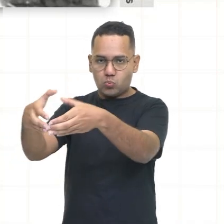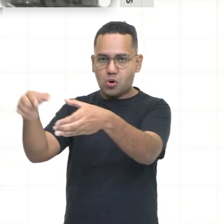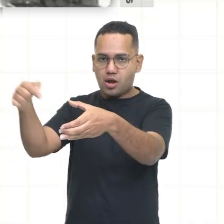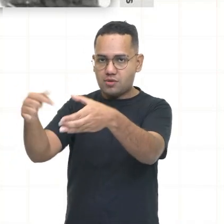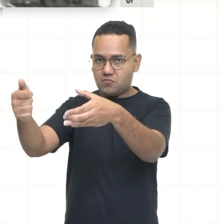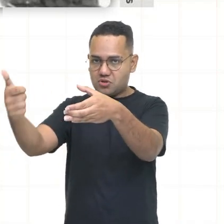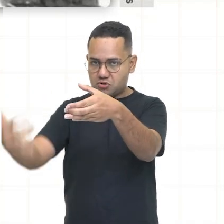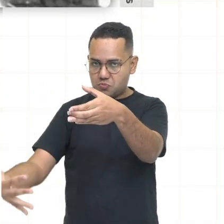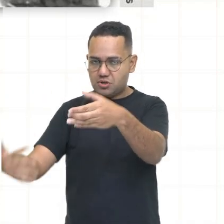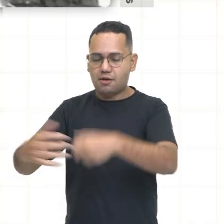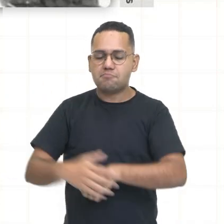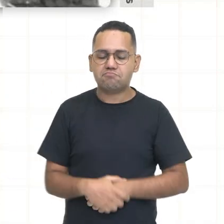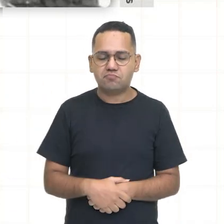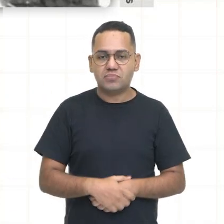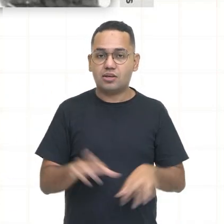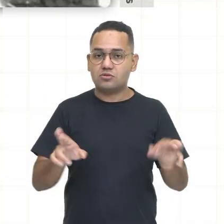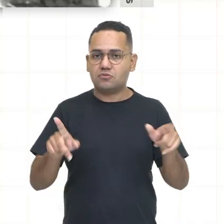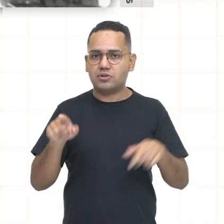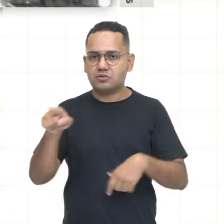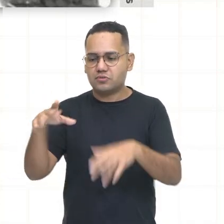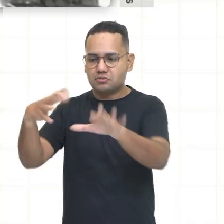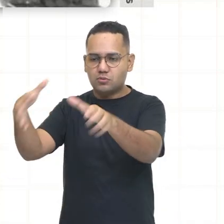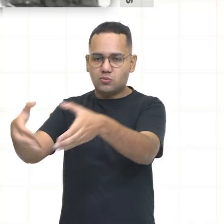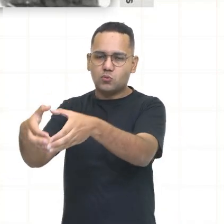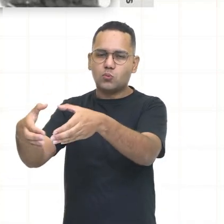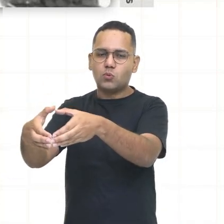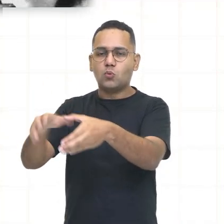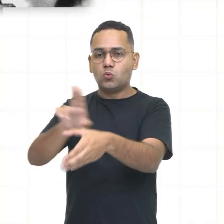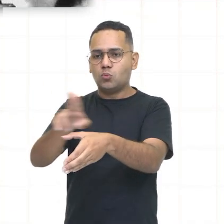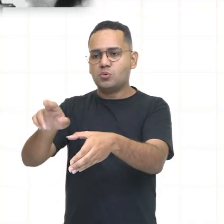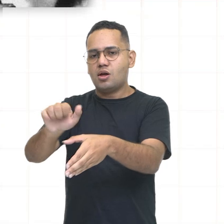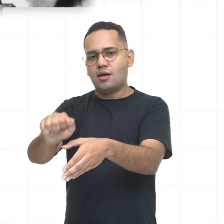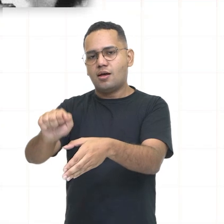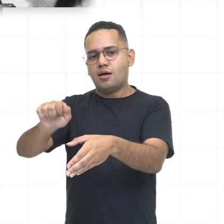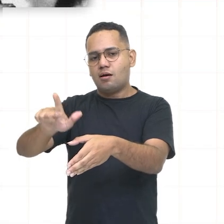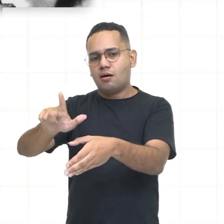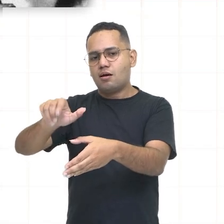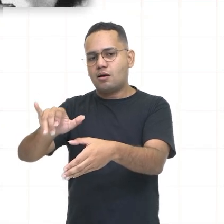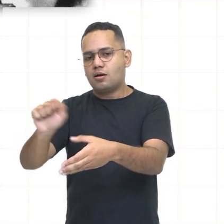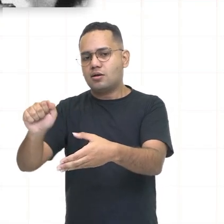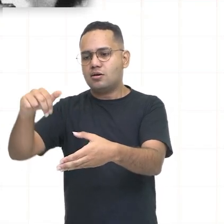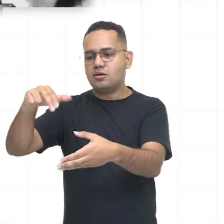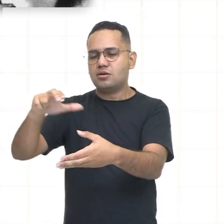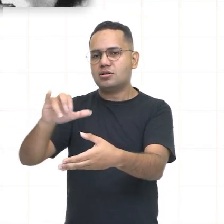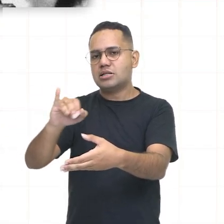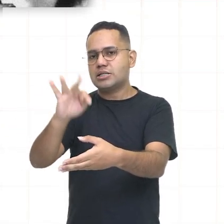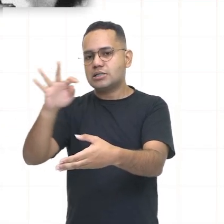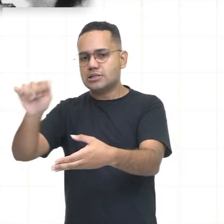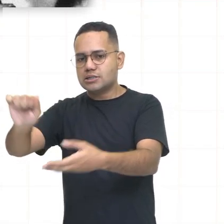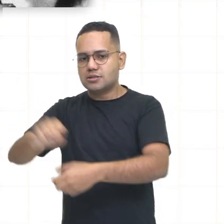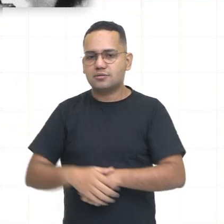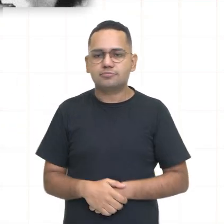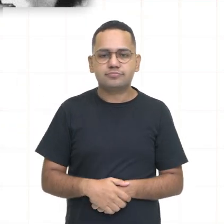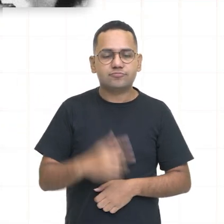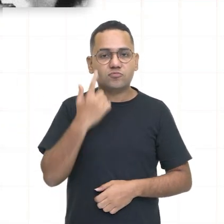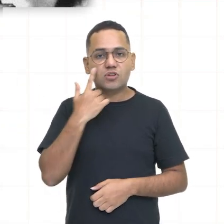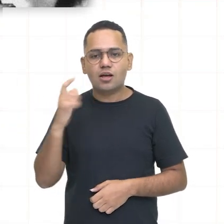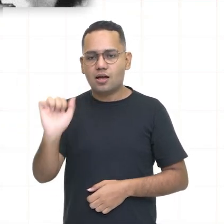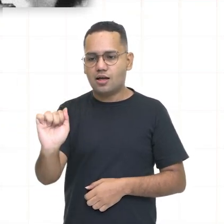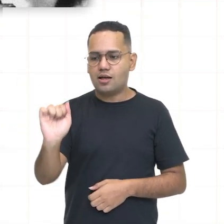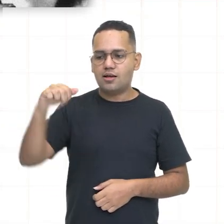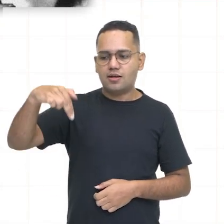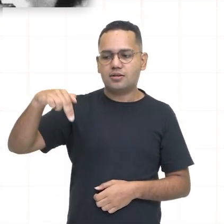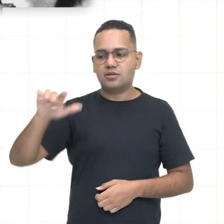grupo antagônico ao integralismo, que no caso é o aliancismo, vamos lá, ou o aliancista, a Ação